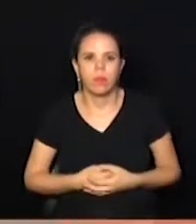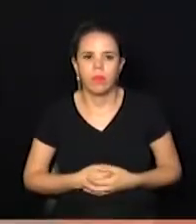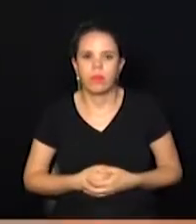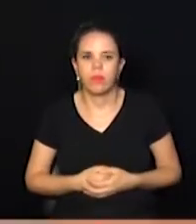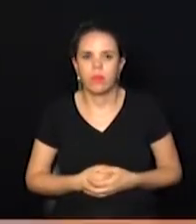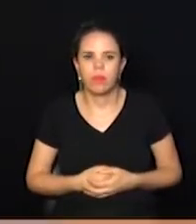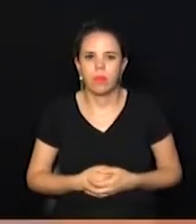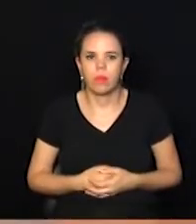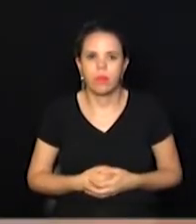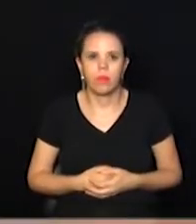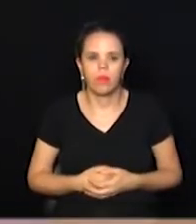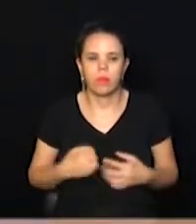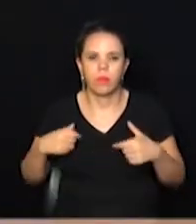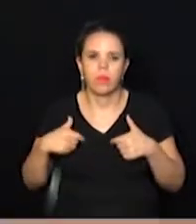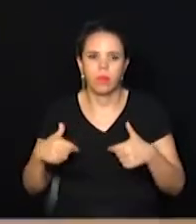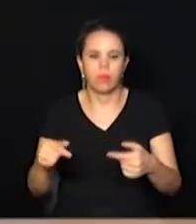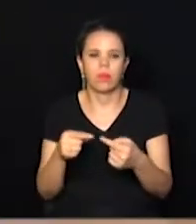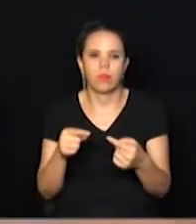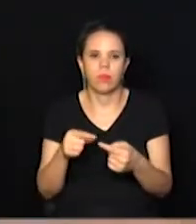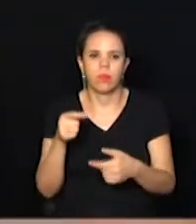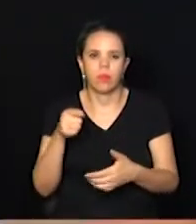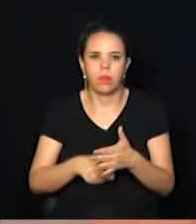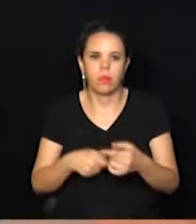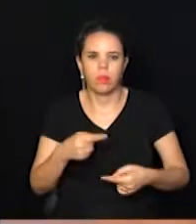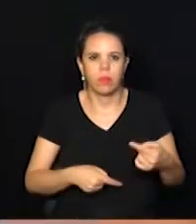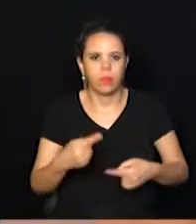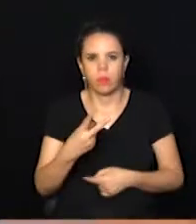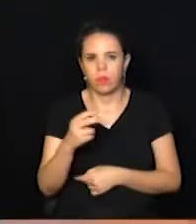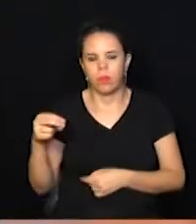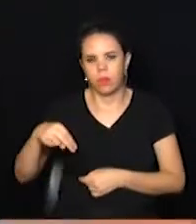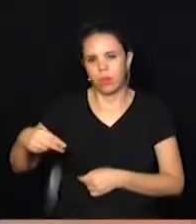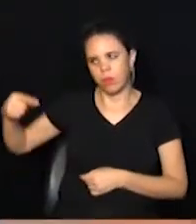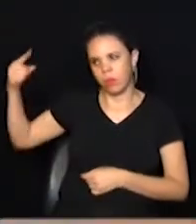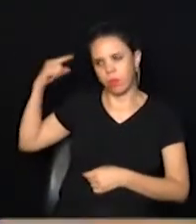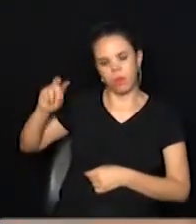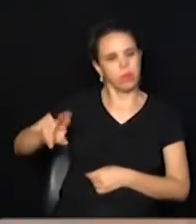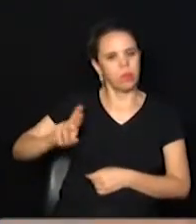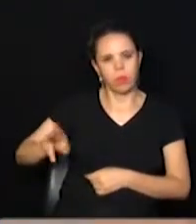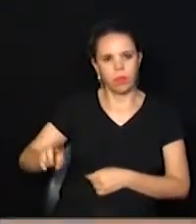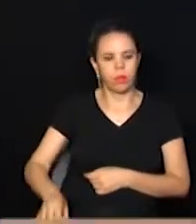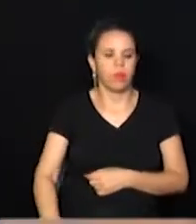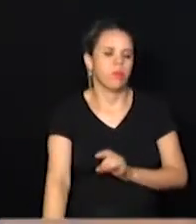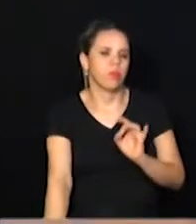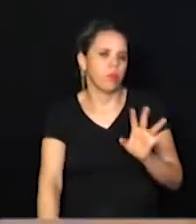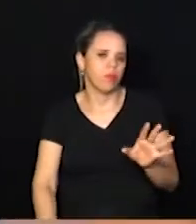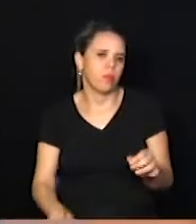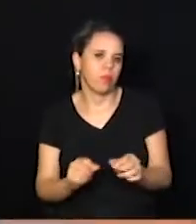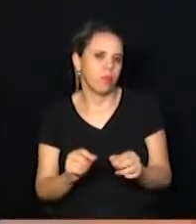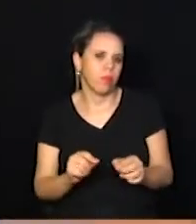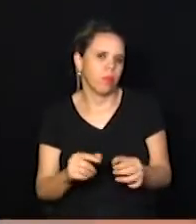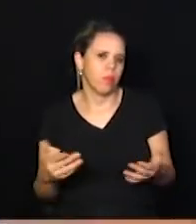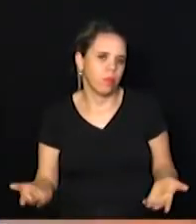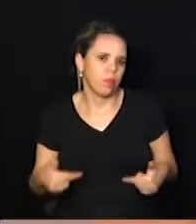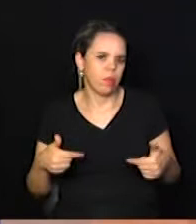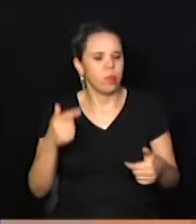Então, cada ato tinha um sentido político, né? Então, aquele 20 de novembro não era apenas fazer um